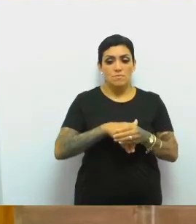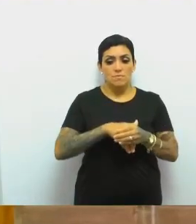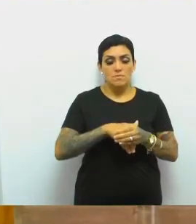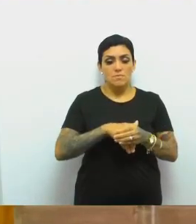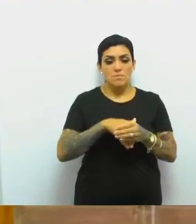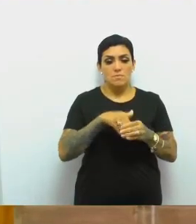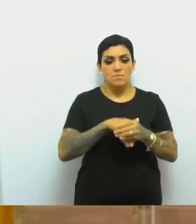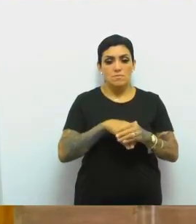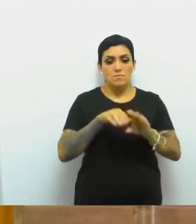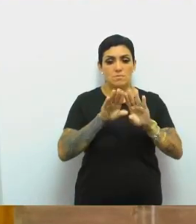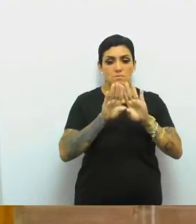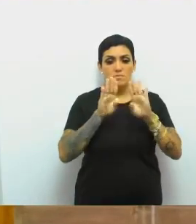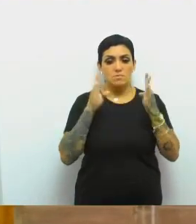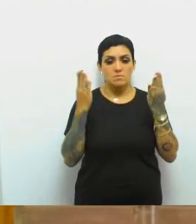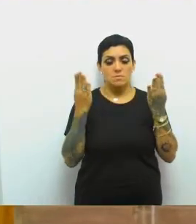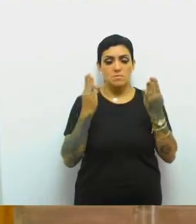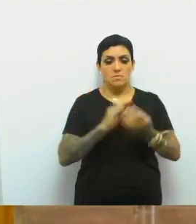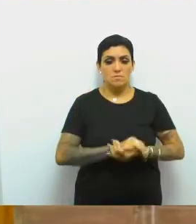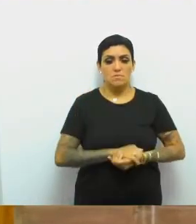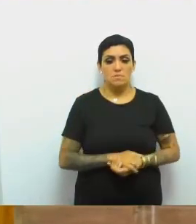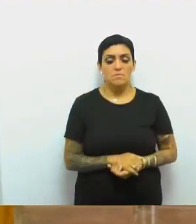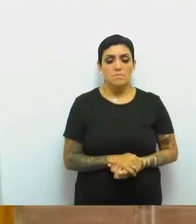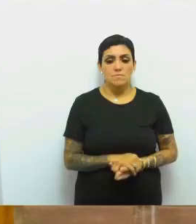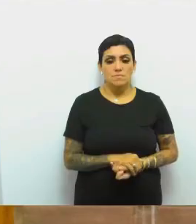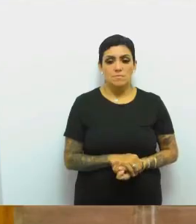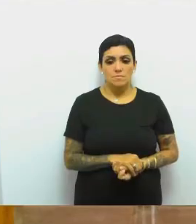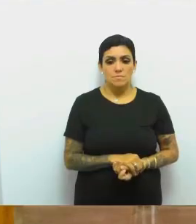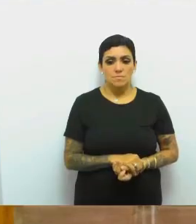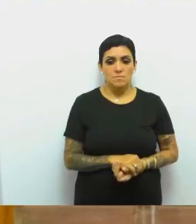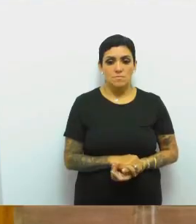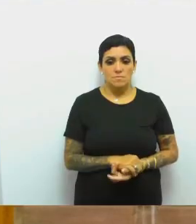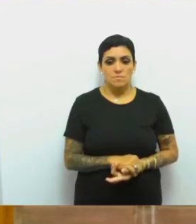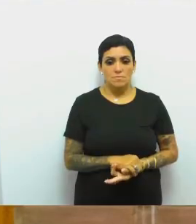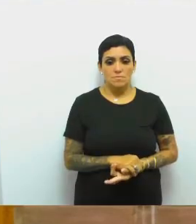em votação, votação aberta.